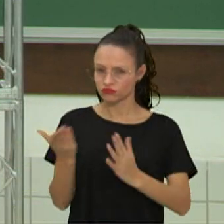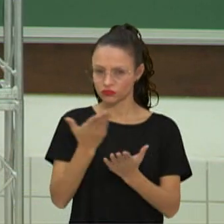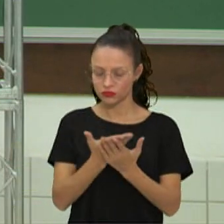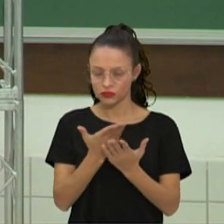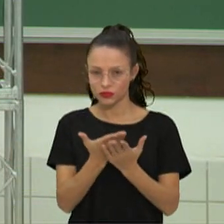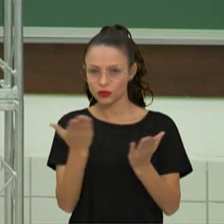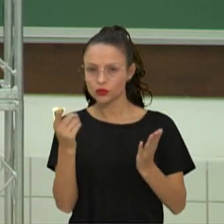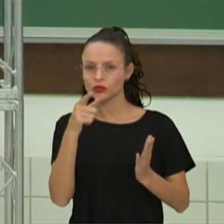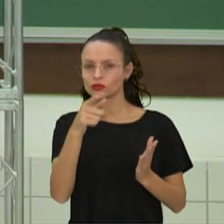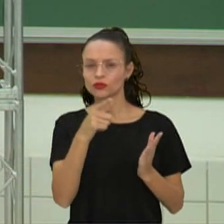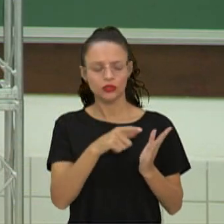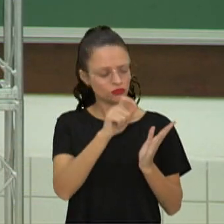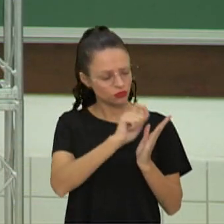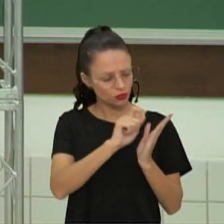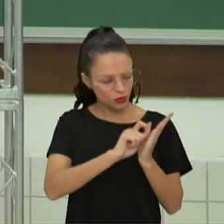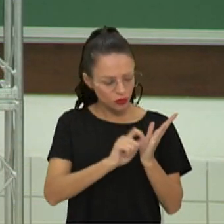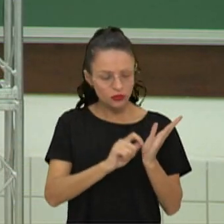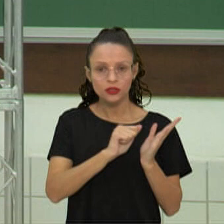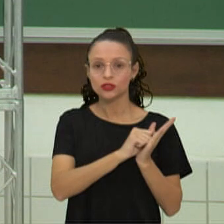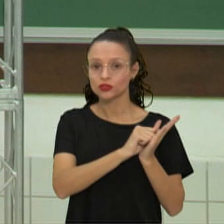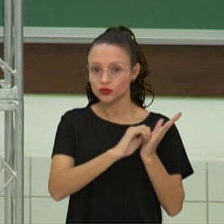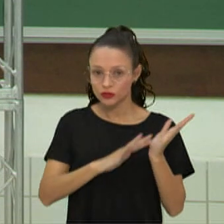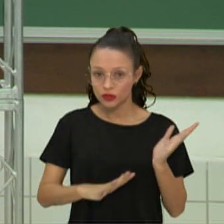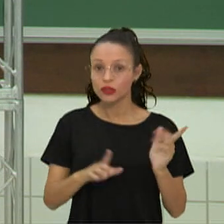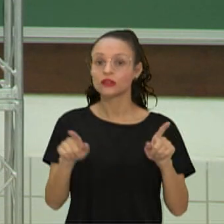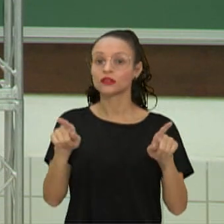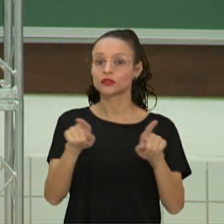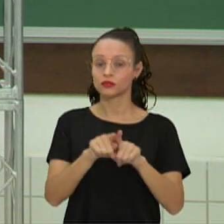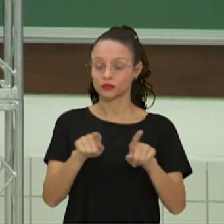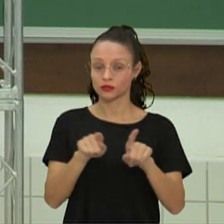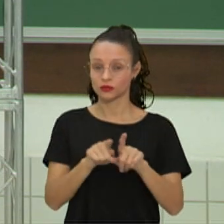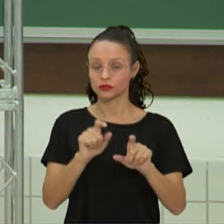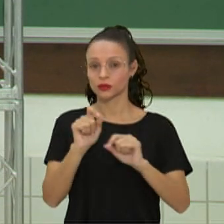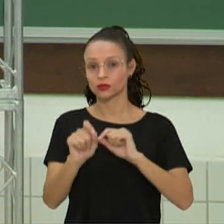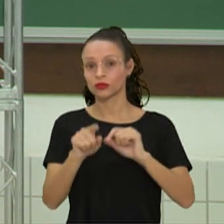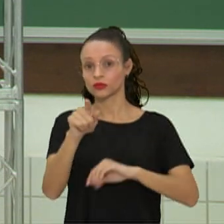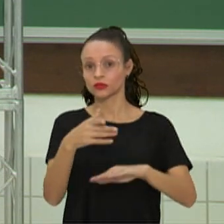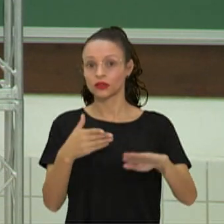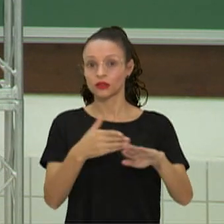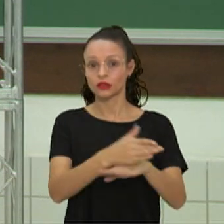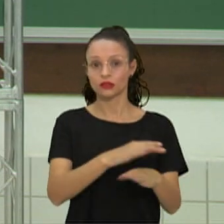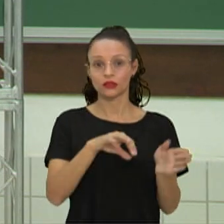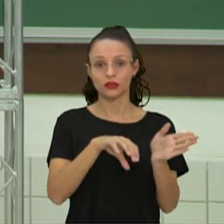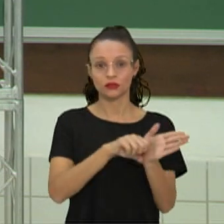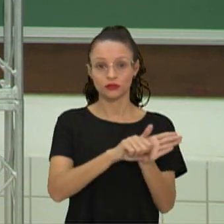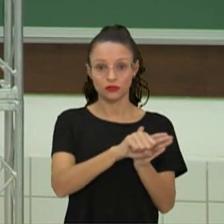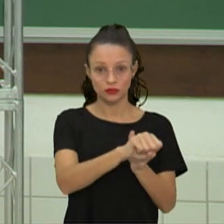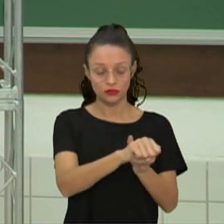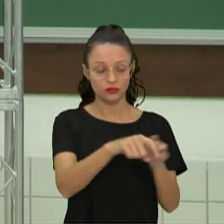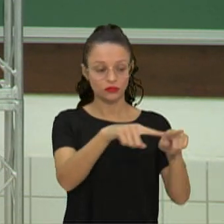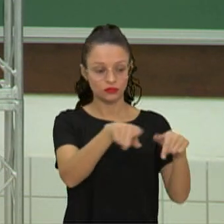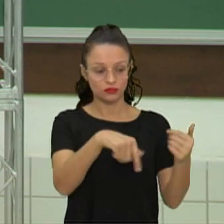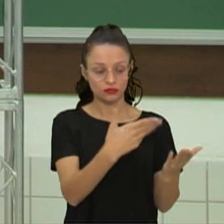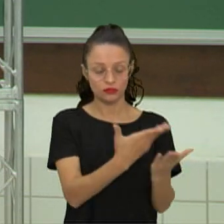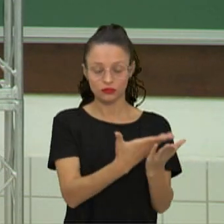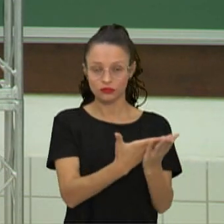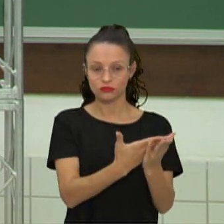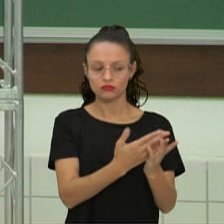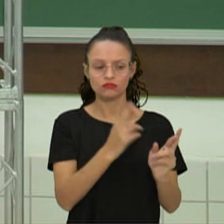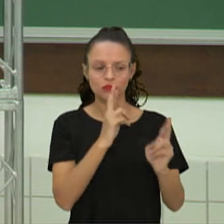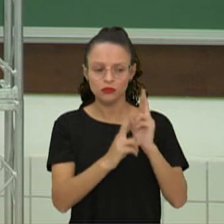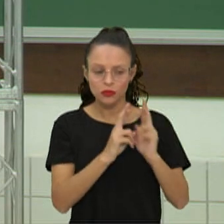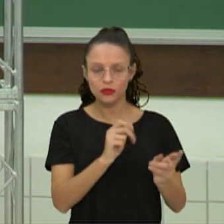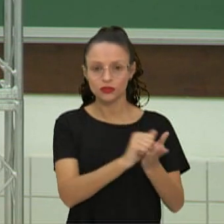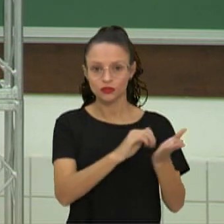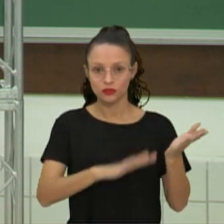atividades propostas nessa aula e fazer também a atividade do formulário proposto lá no aplicativo. Para quê? Para validar a sua